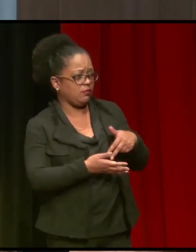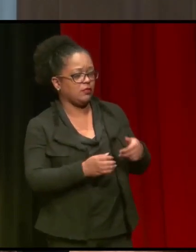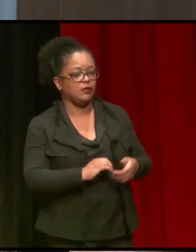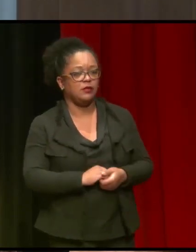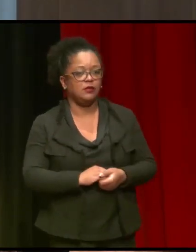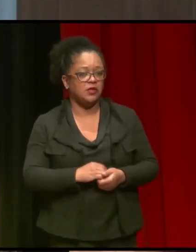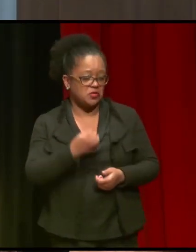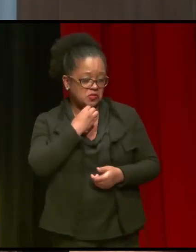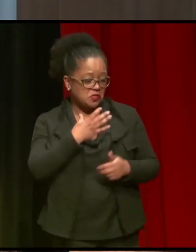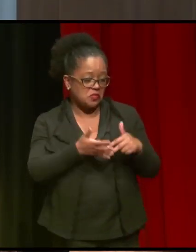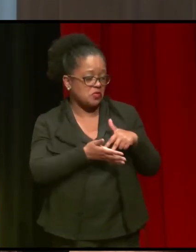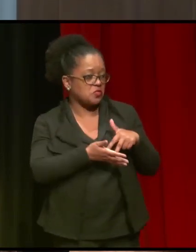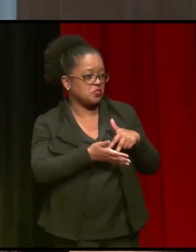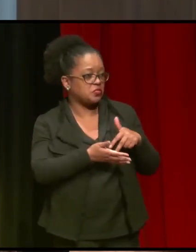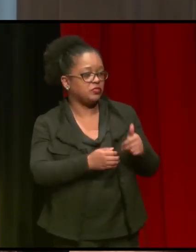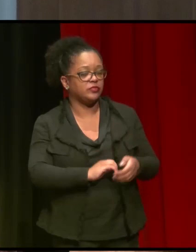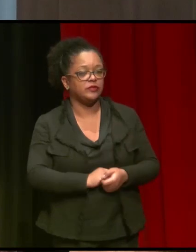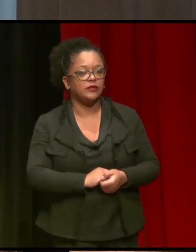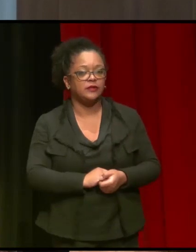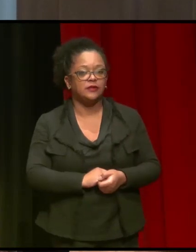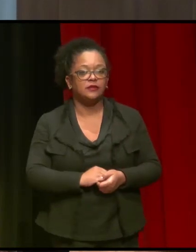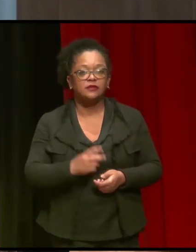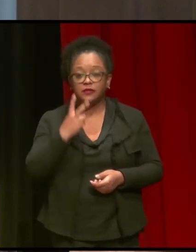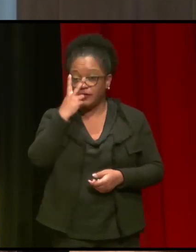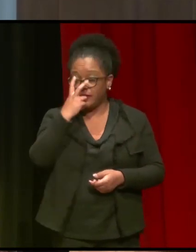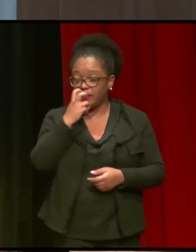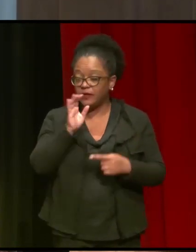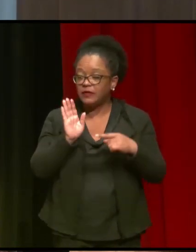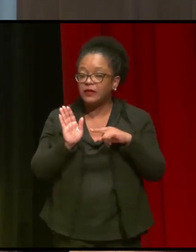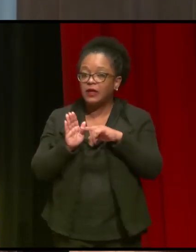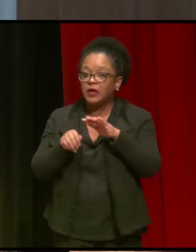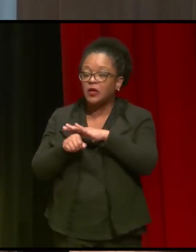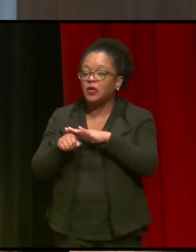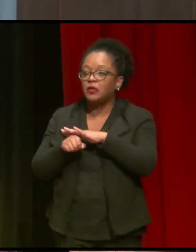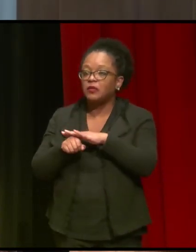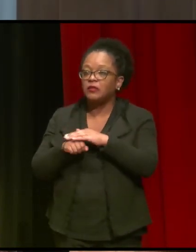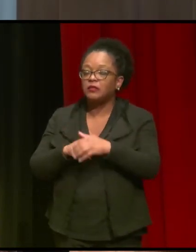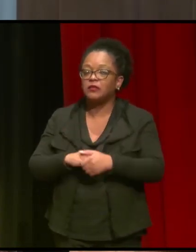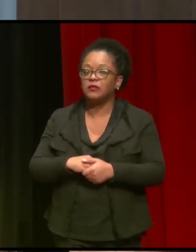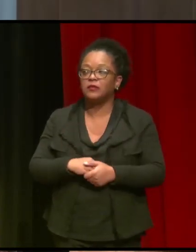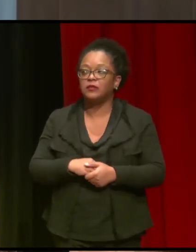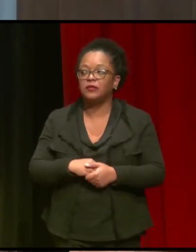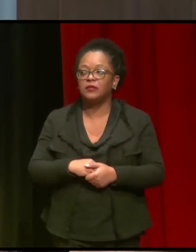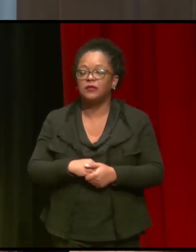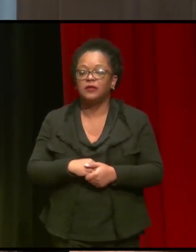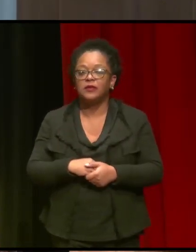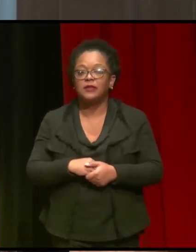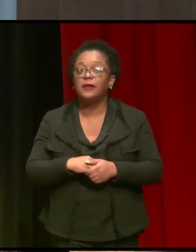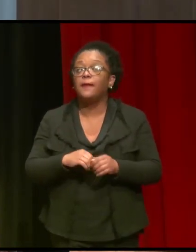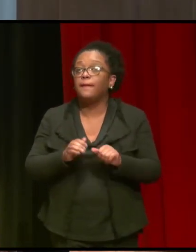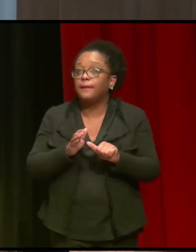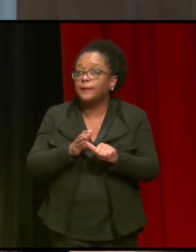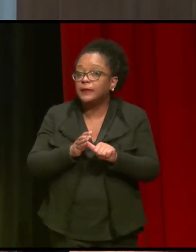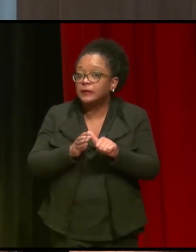Eu estou muito bem aqui. Você fala com cego, eu tenho vários amigos cegos. Primeiro, cego você não toca